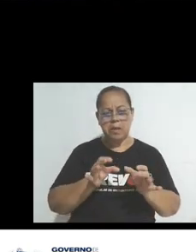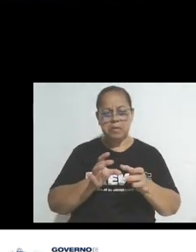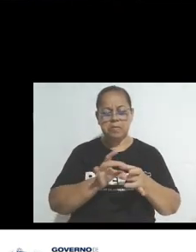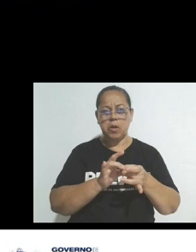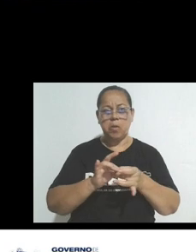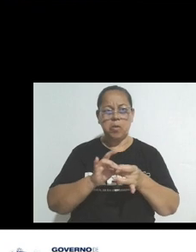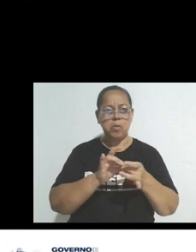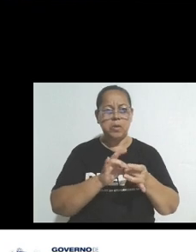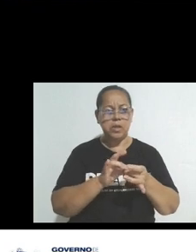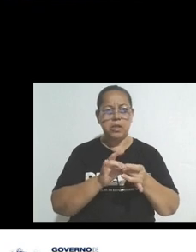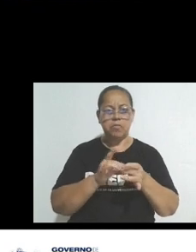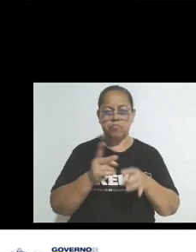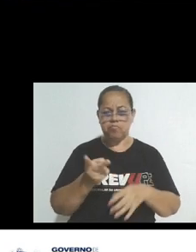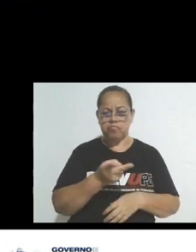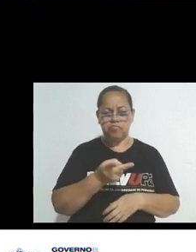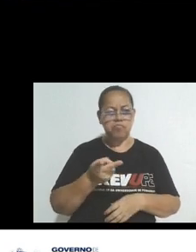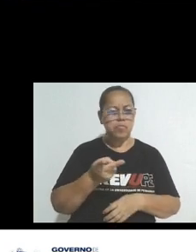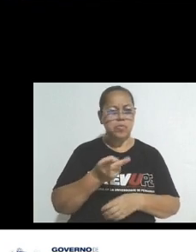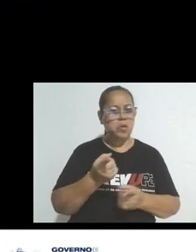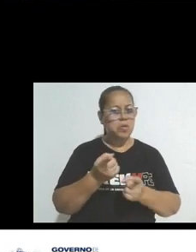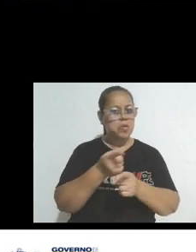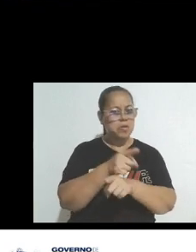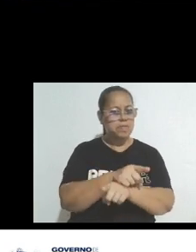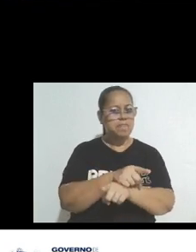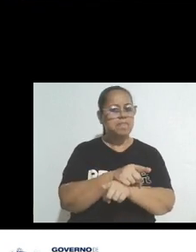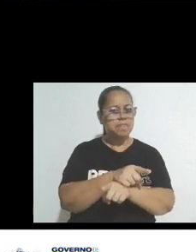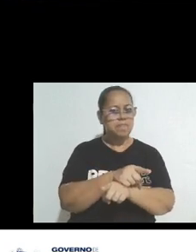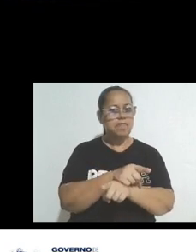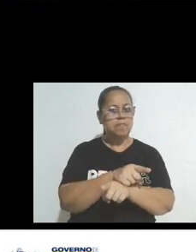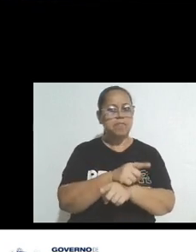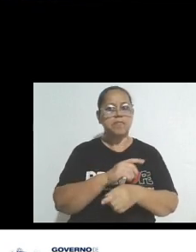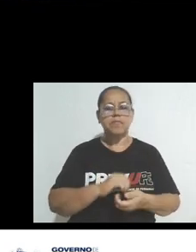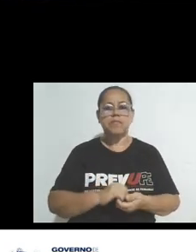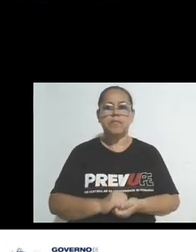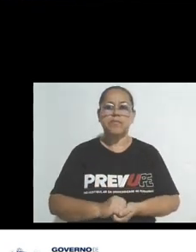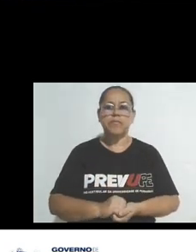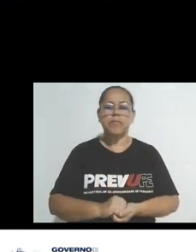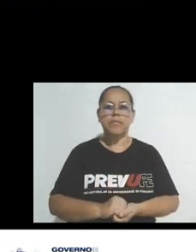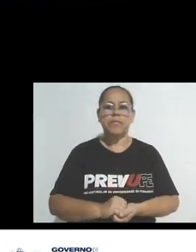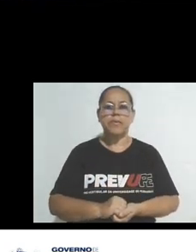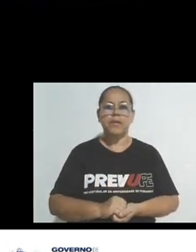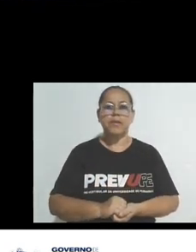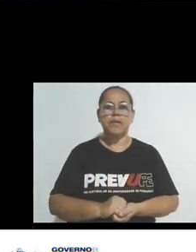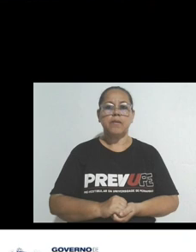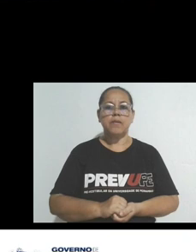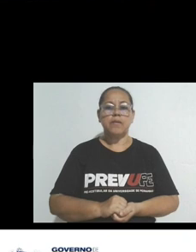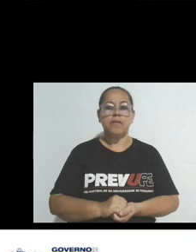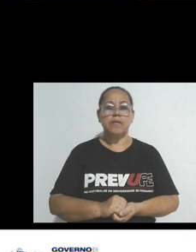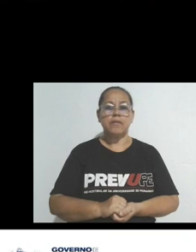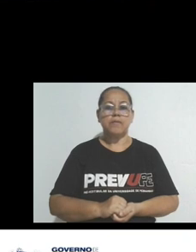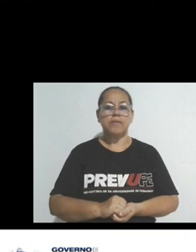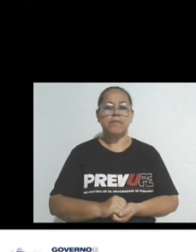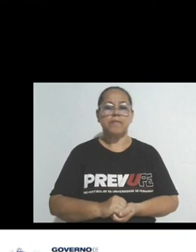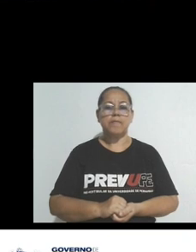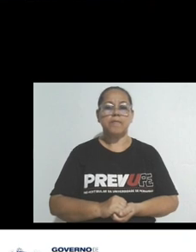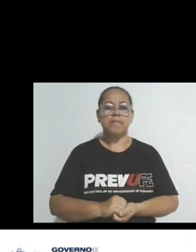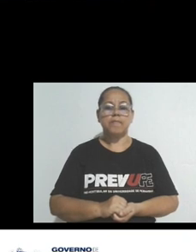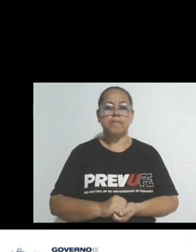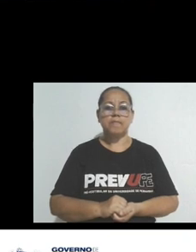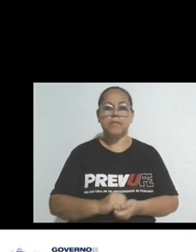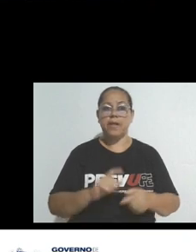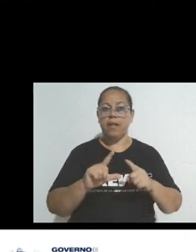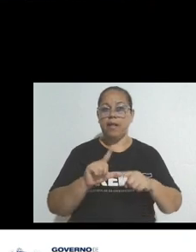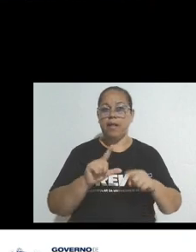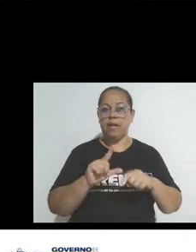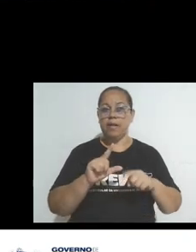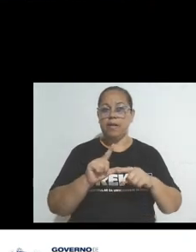isso aqui está como oposição vamos para aí